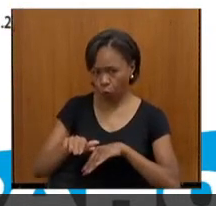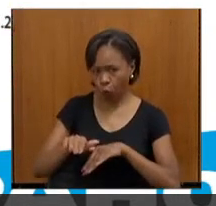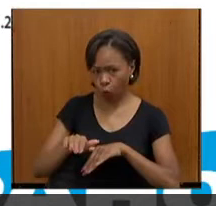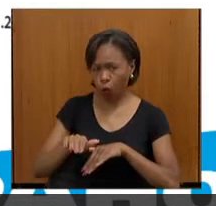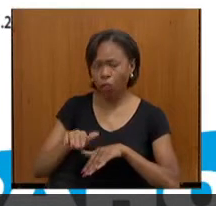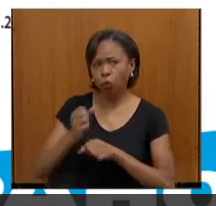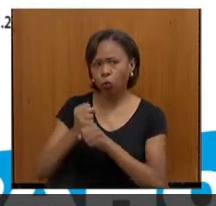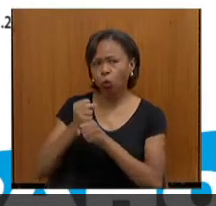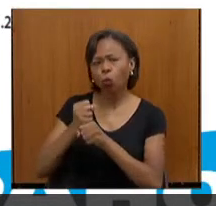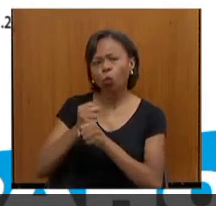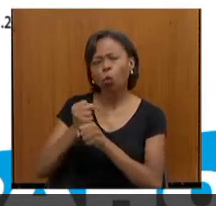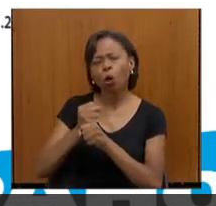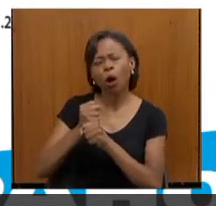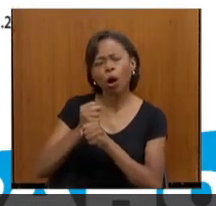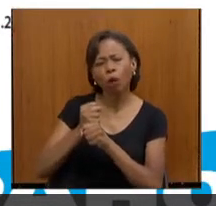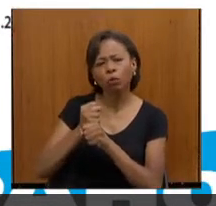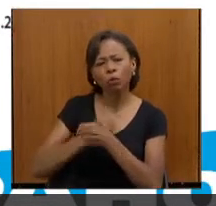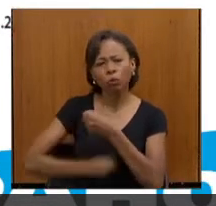setembro de